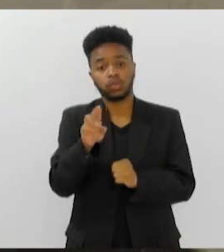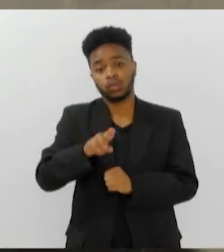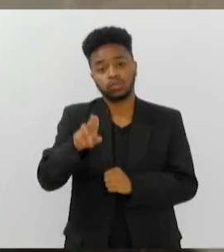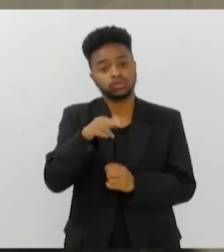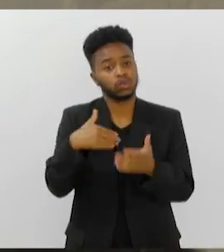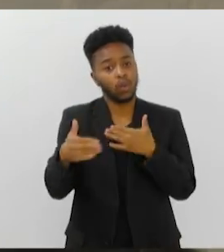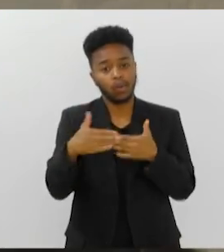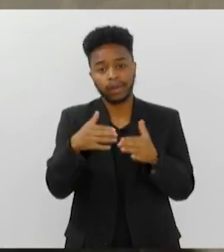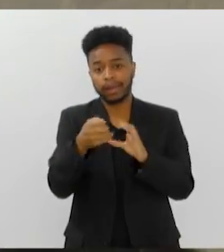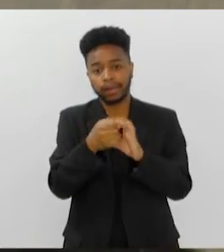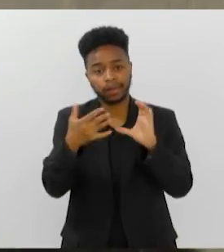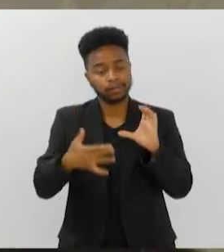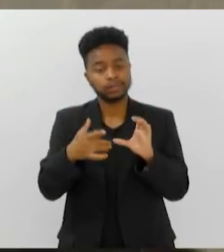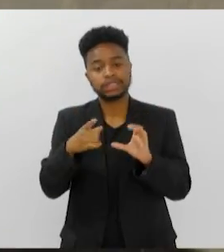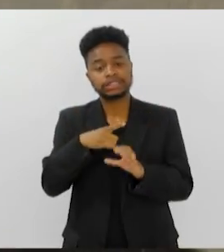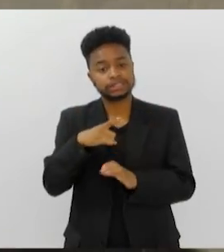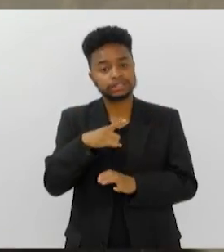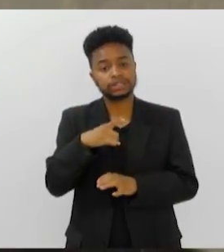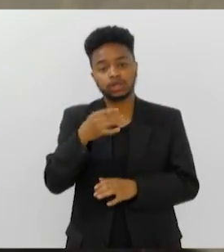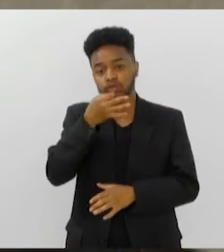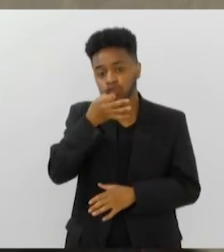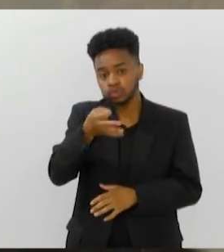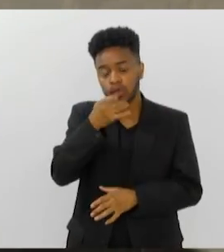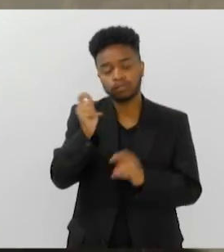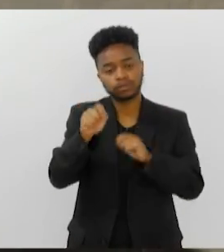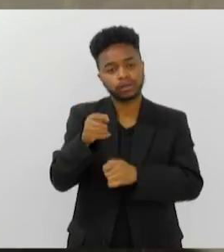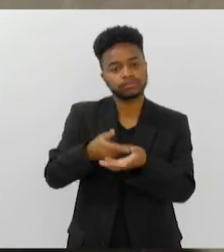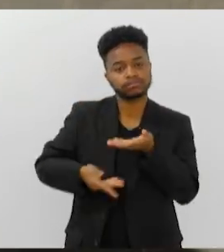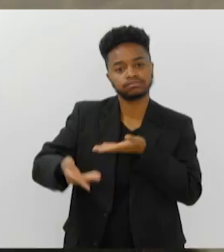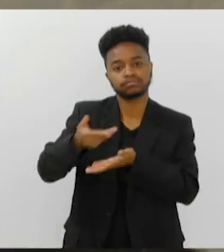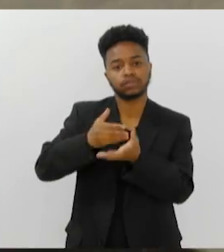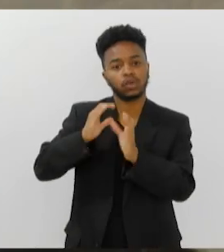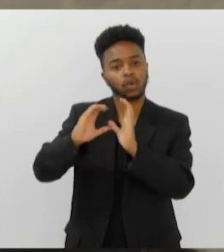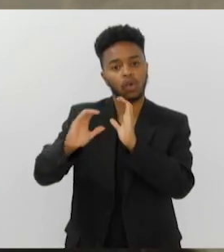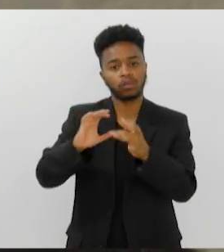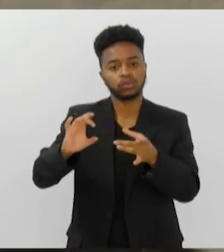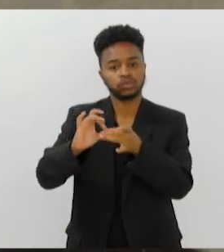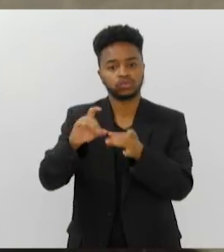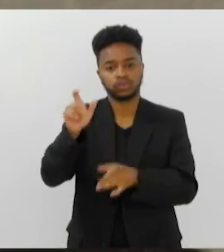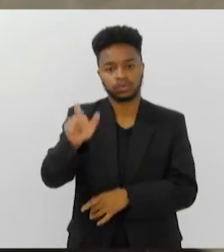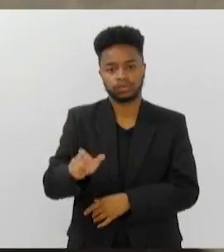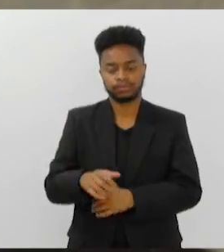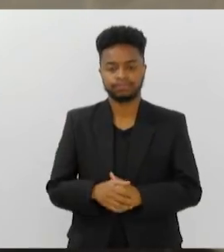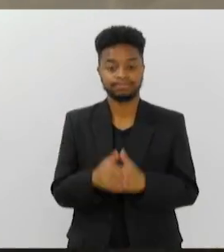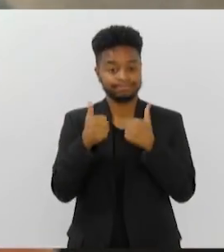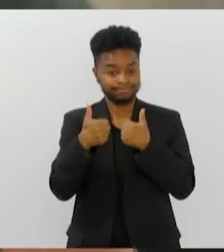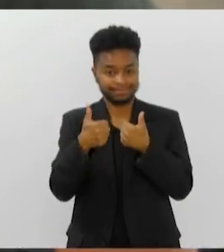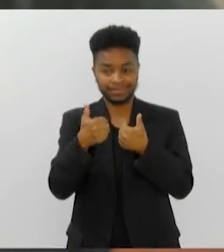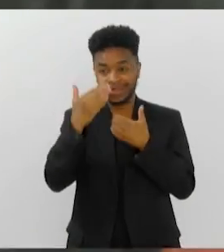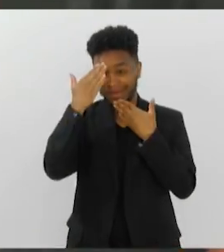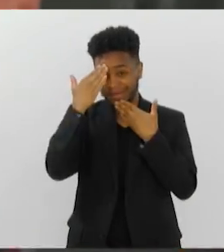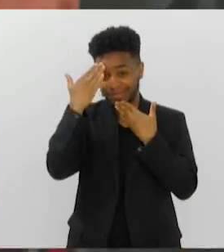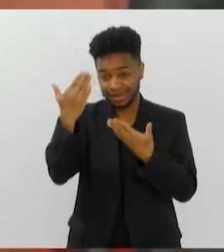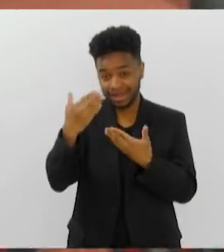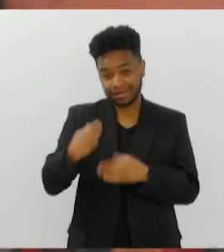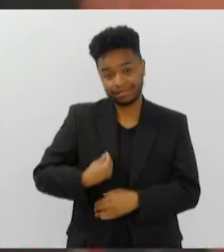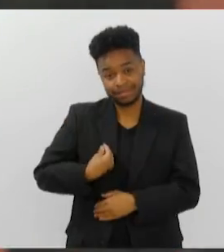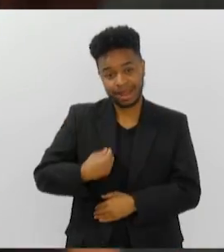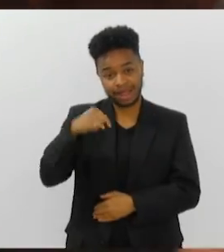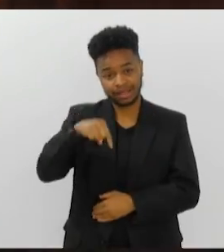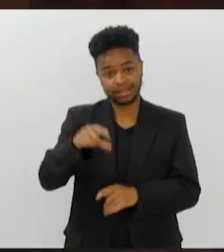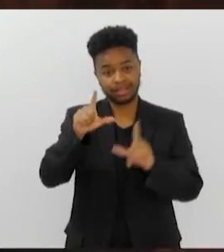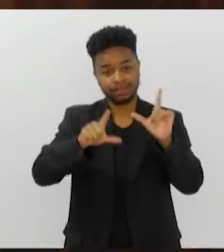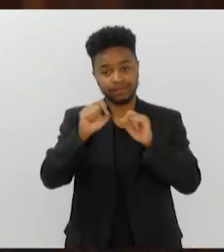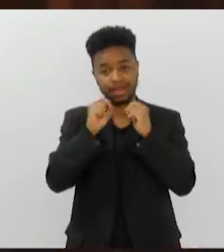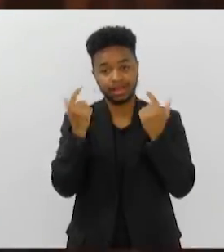qualquer elemento sonoro capaz de viabilizar uma interação comunicacional com aquele paciente. Tá certo, Beatriz. Obrigado aqui pela sua presença na TV